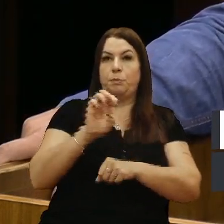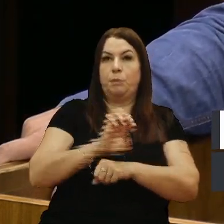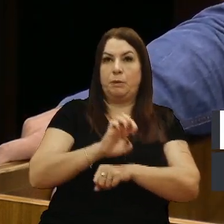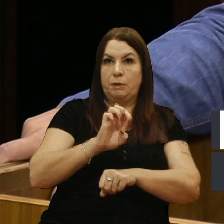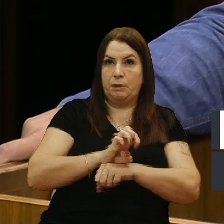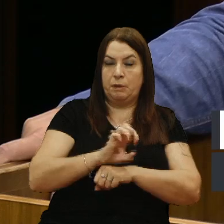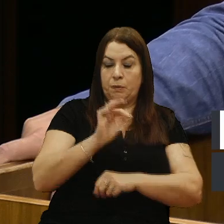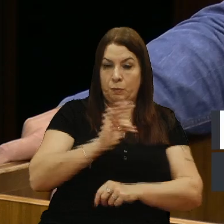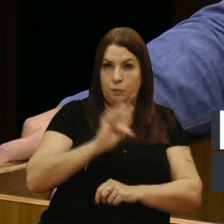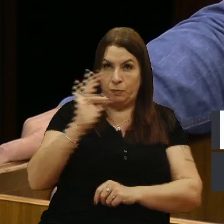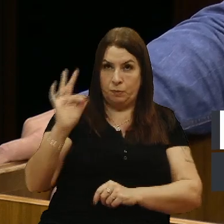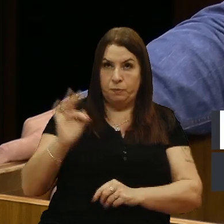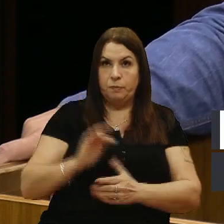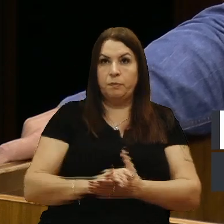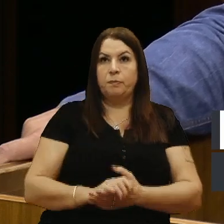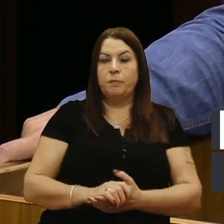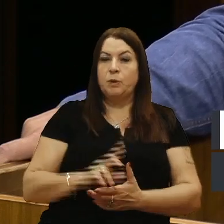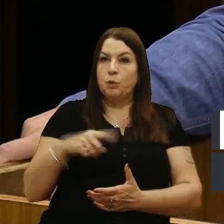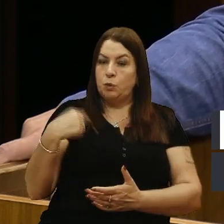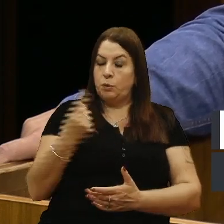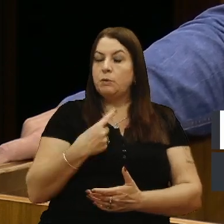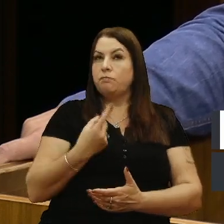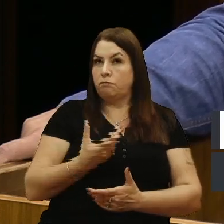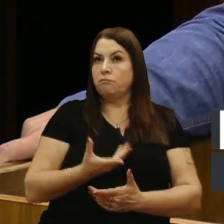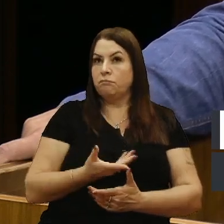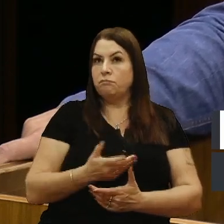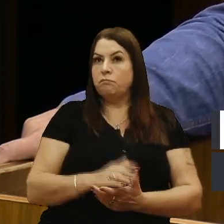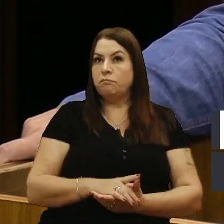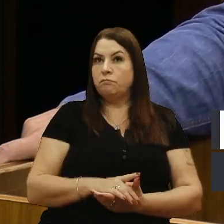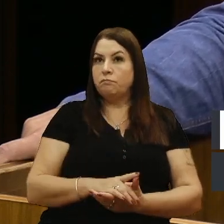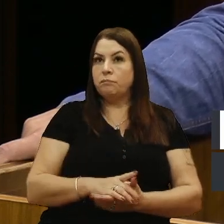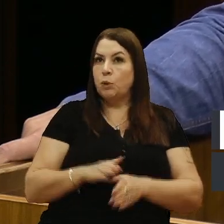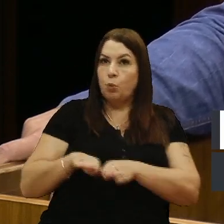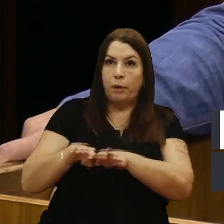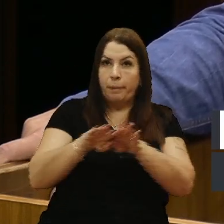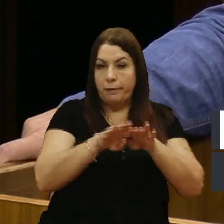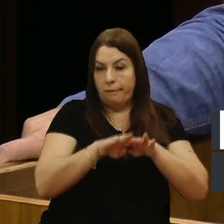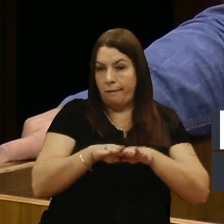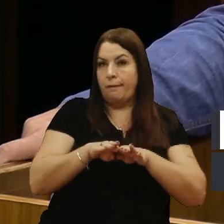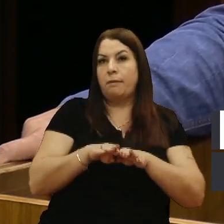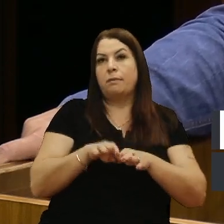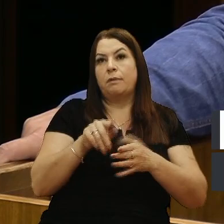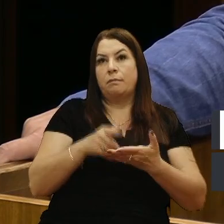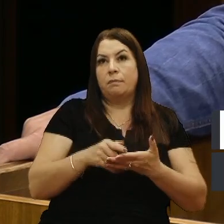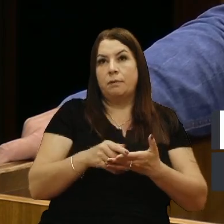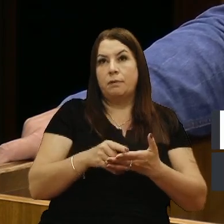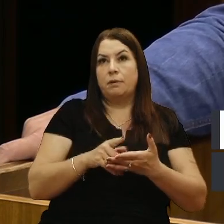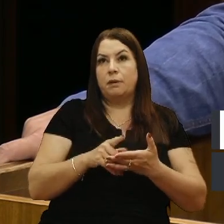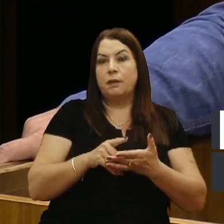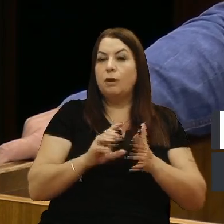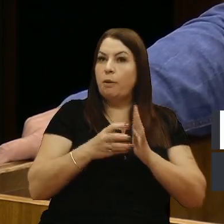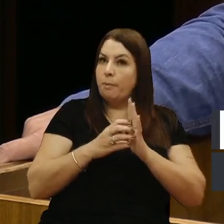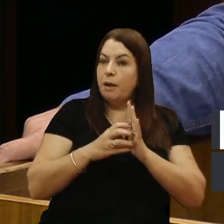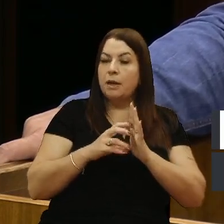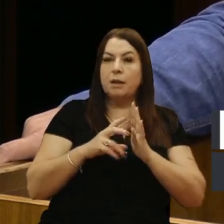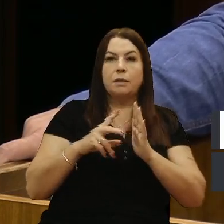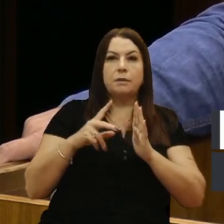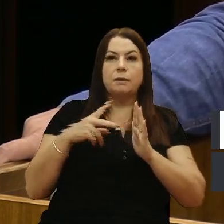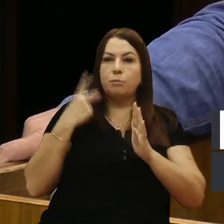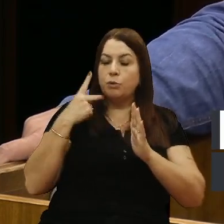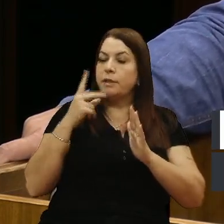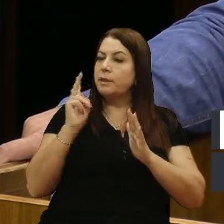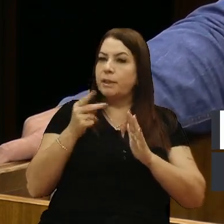estadual e federal, que nós somos unanimidade, né, e que a nossa bancada sempre